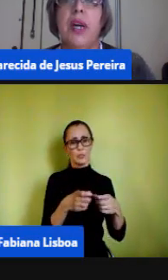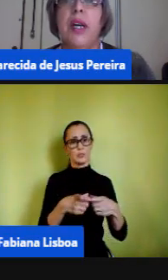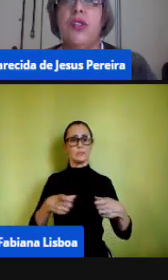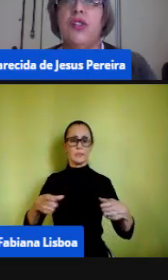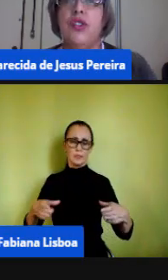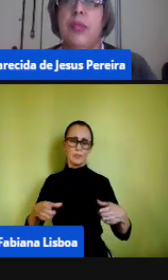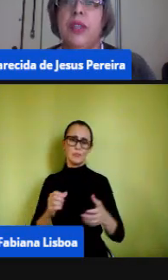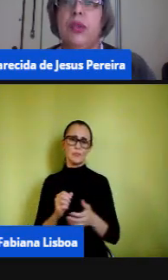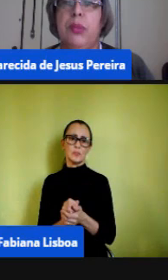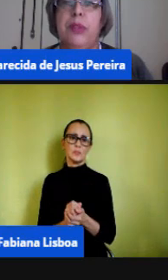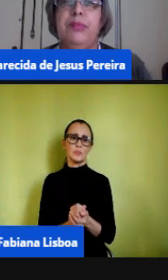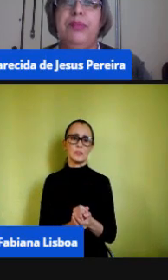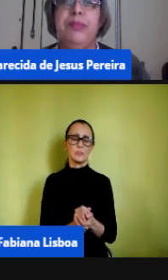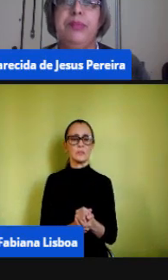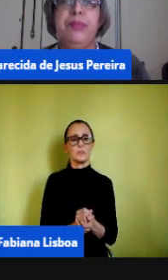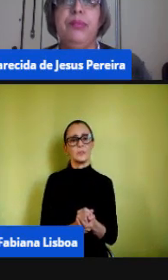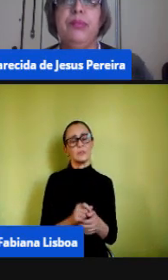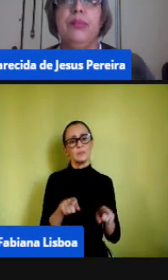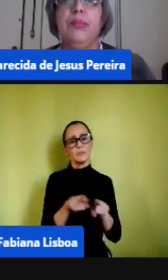envolvendo mais de uma turma.